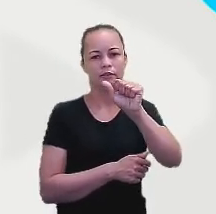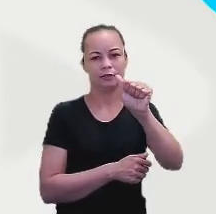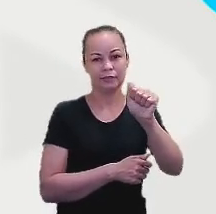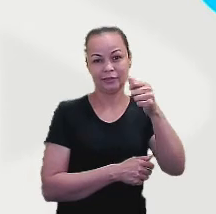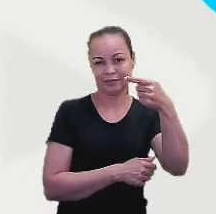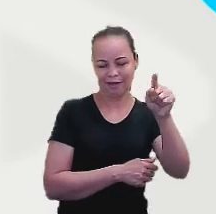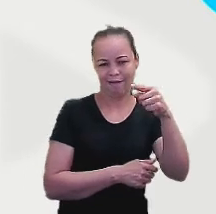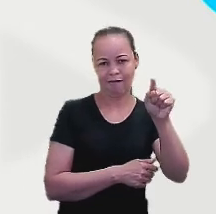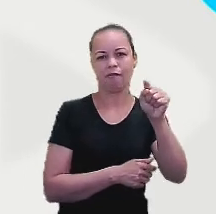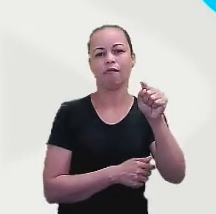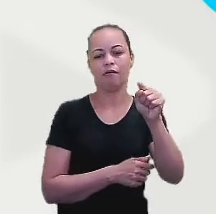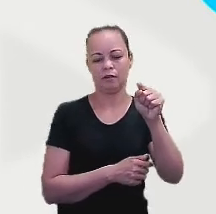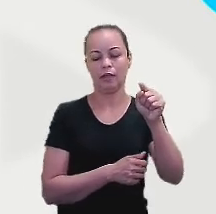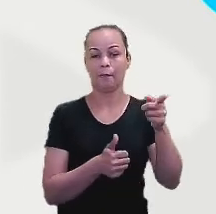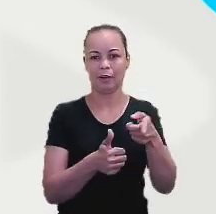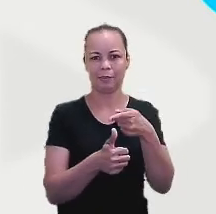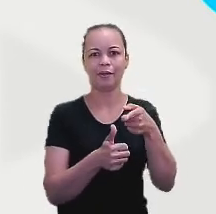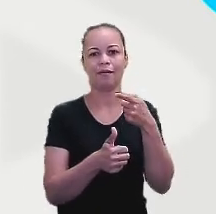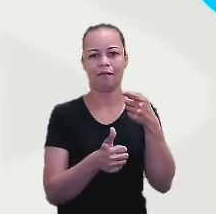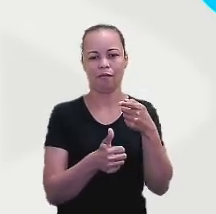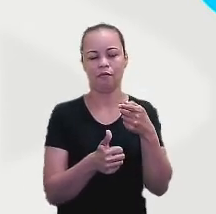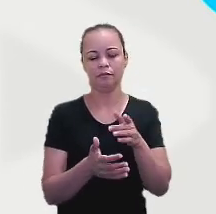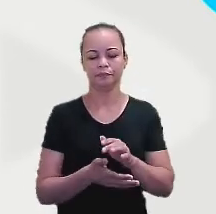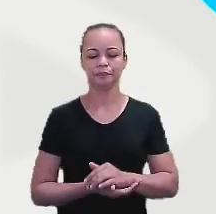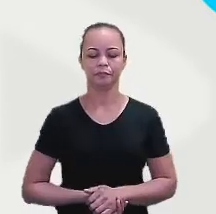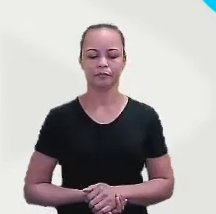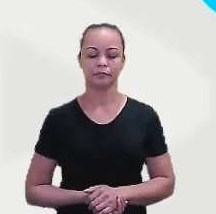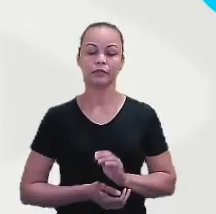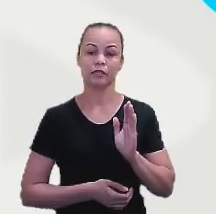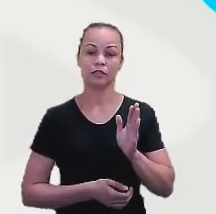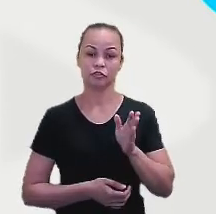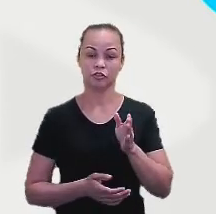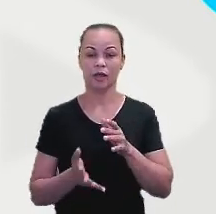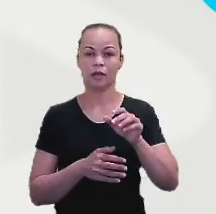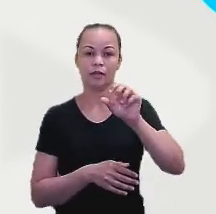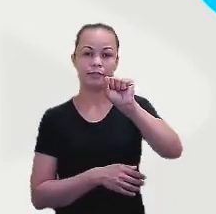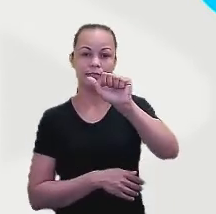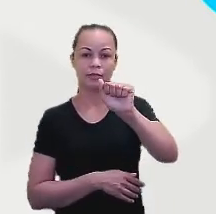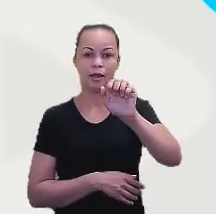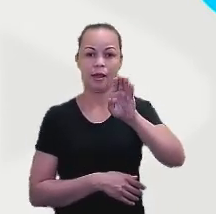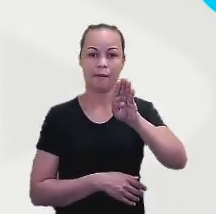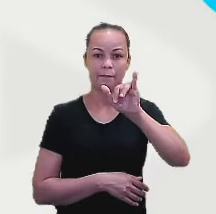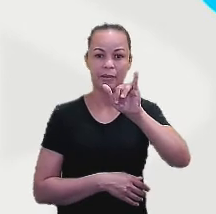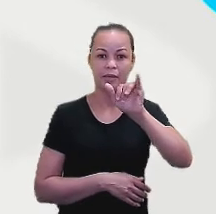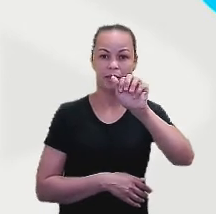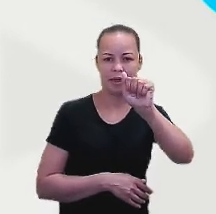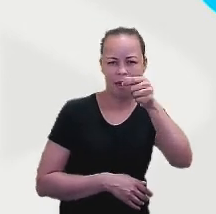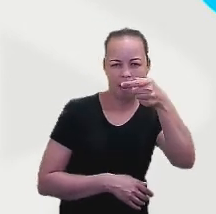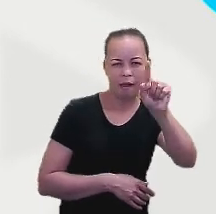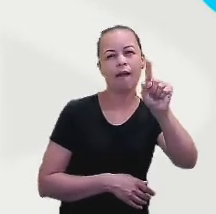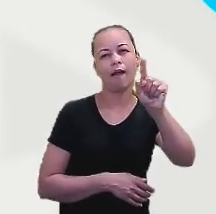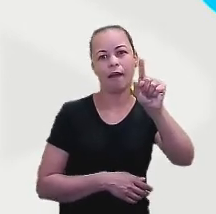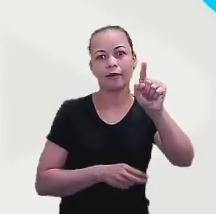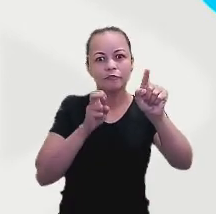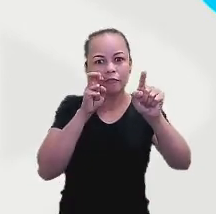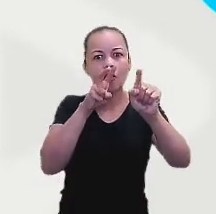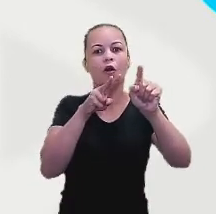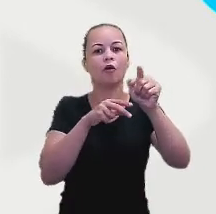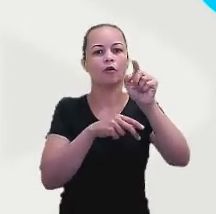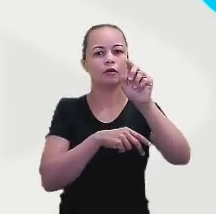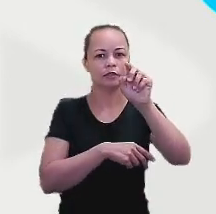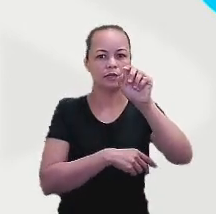sábia, a sílaba tônica é a primeira sílaba, sa. Já sabiá, olha lá onde está a tônica, ó, lá no